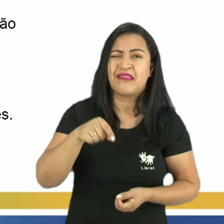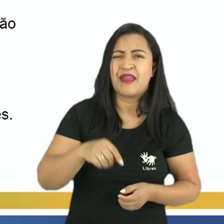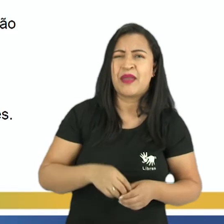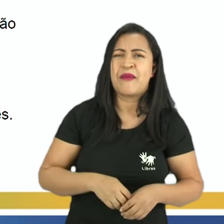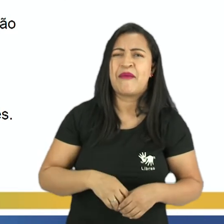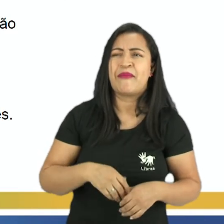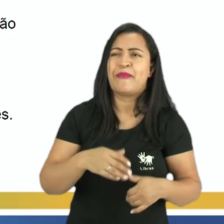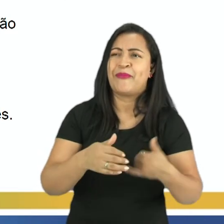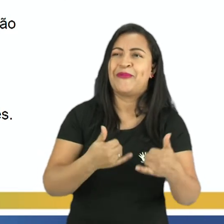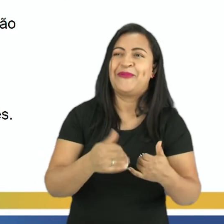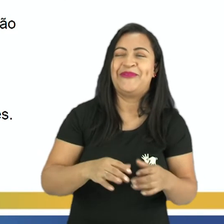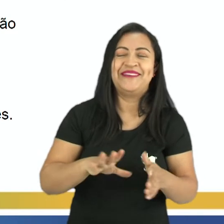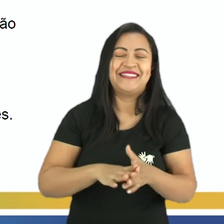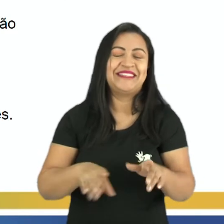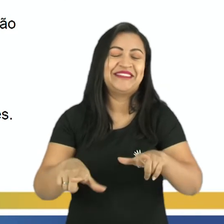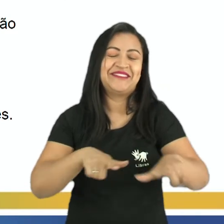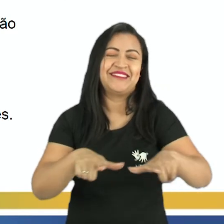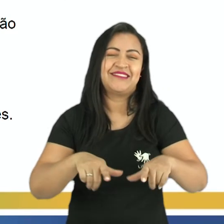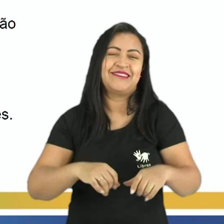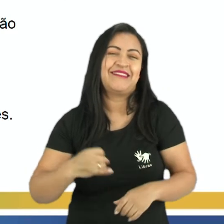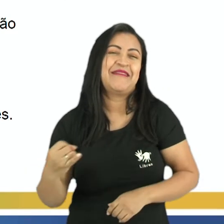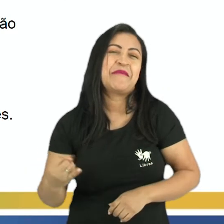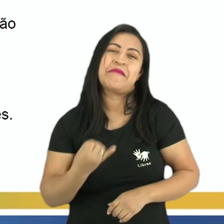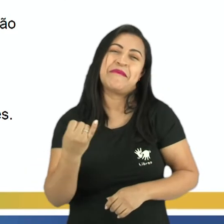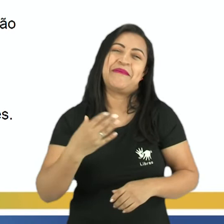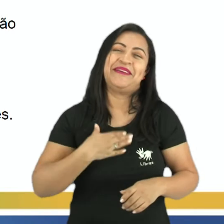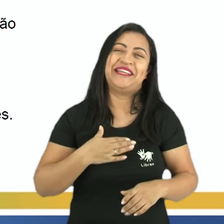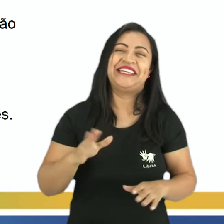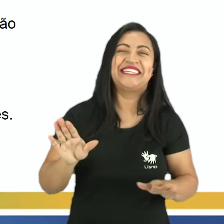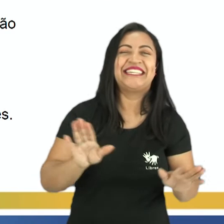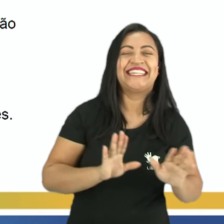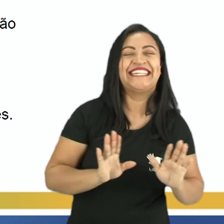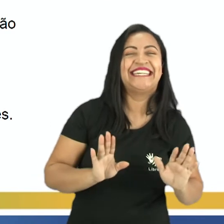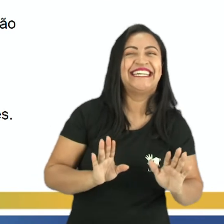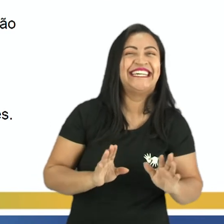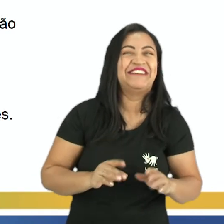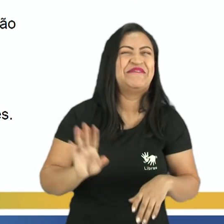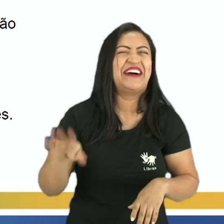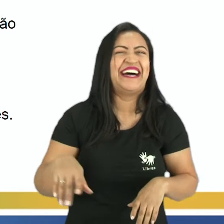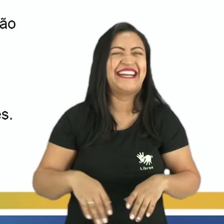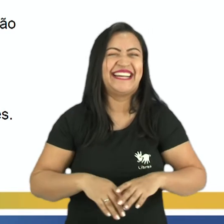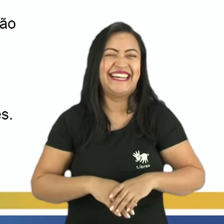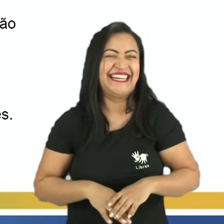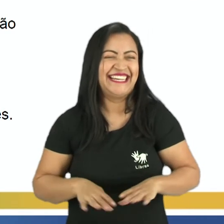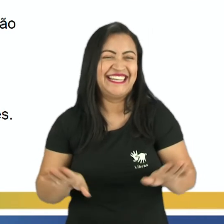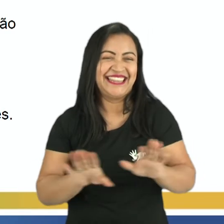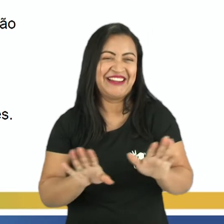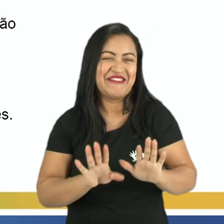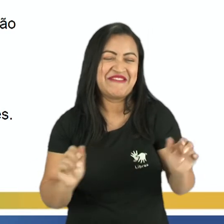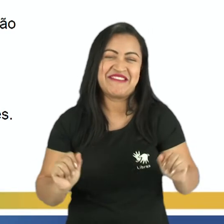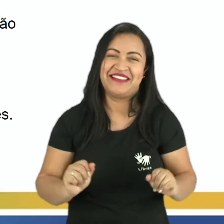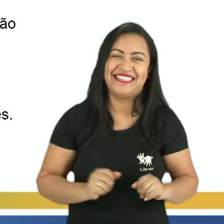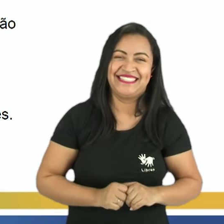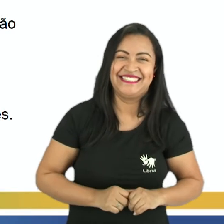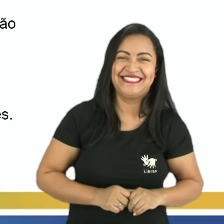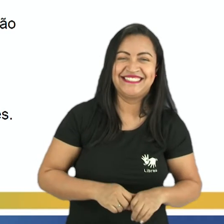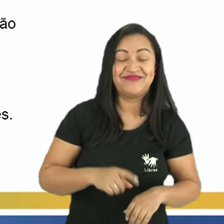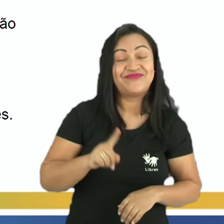seu trabalho é mais importante que o meu. Lúcio: não é bem isso. Silvia: